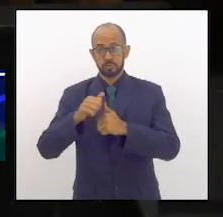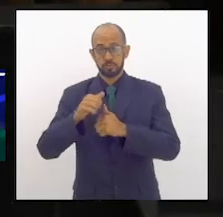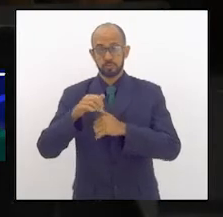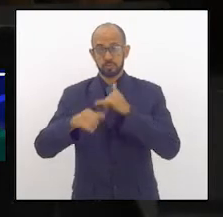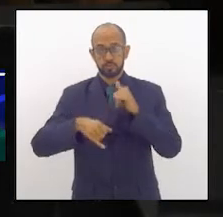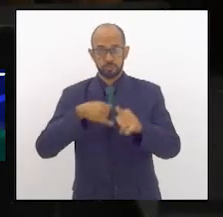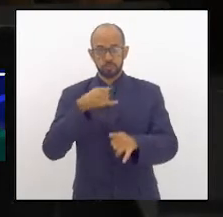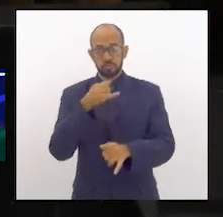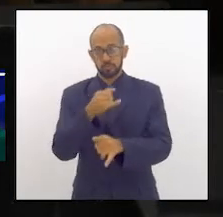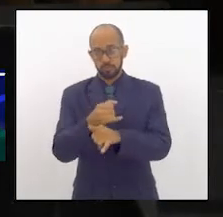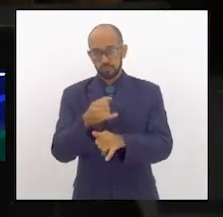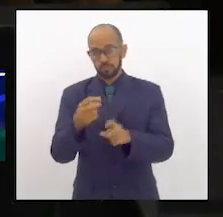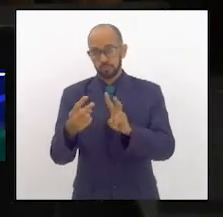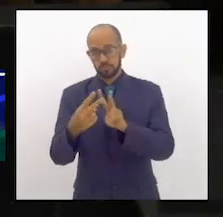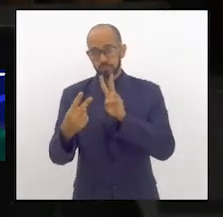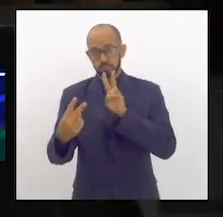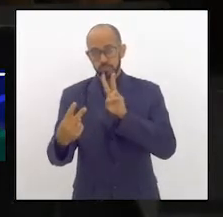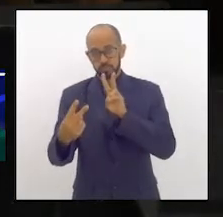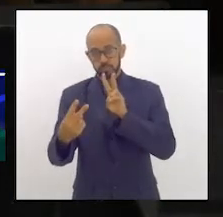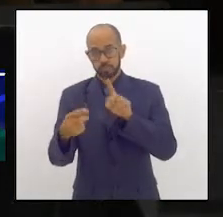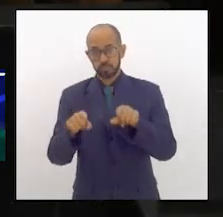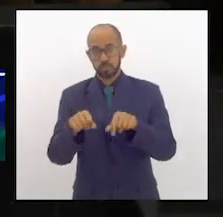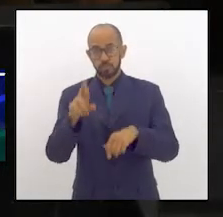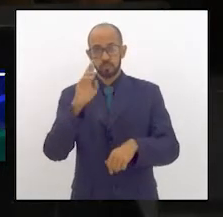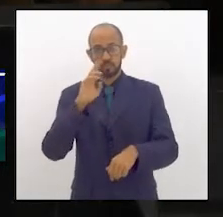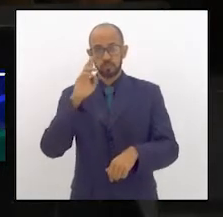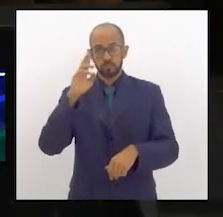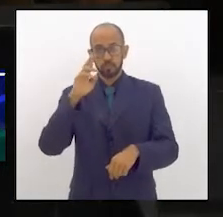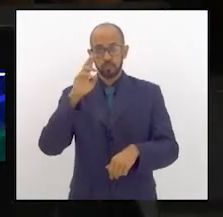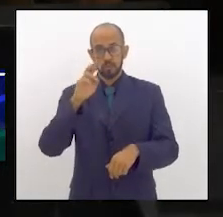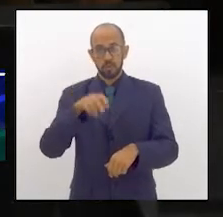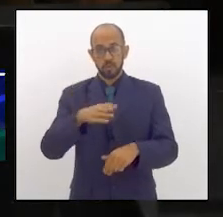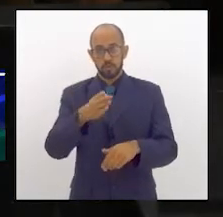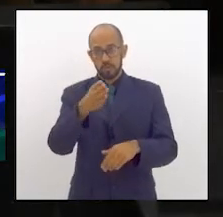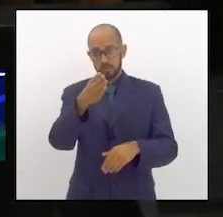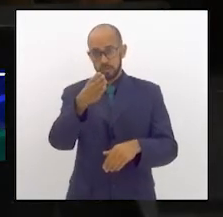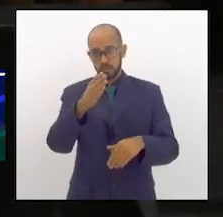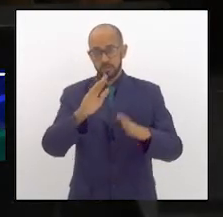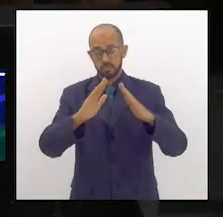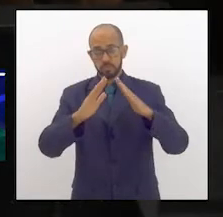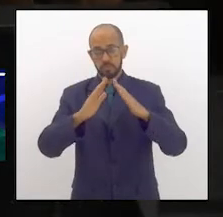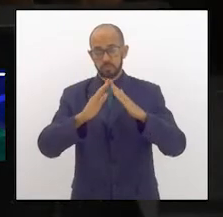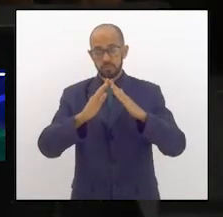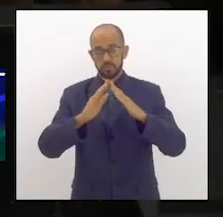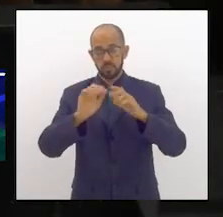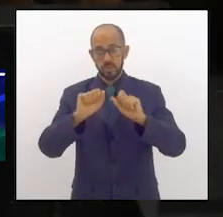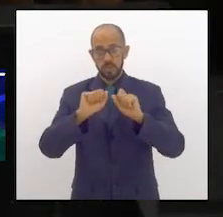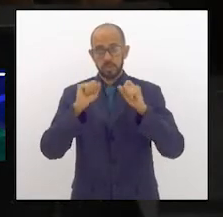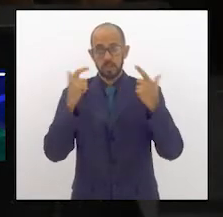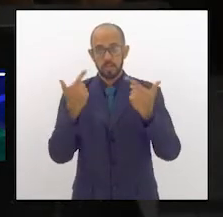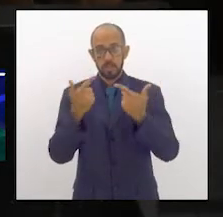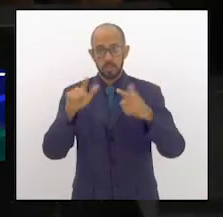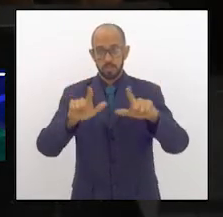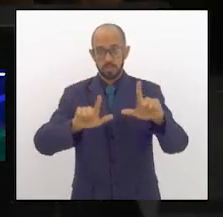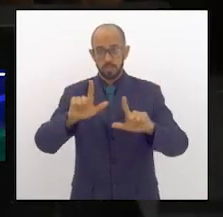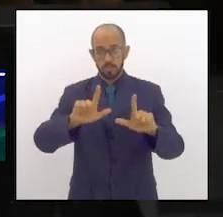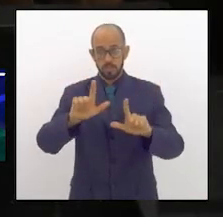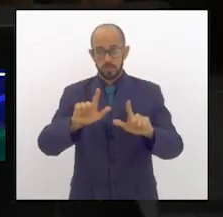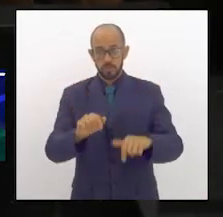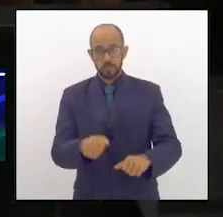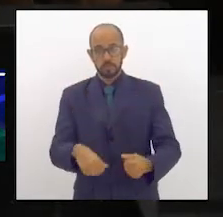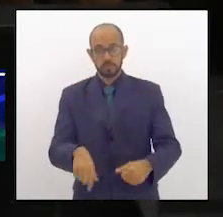forma remota senhores telespectadores da TV alerj